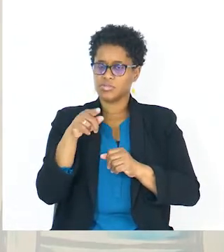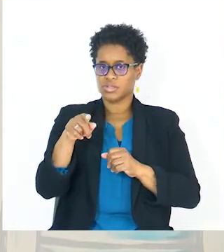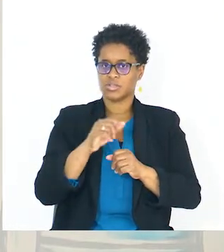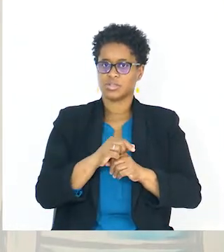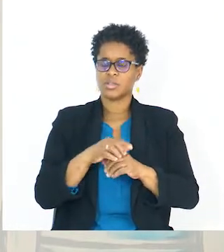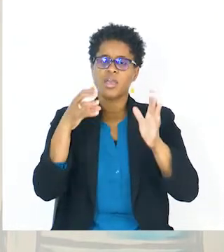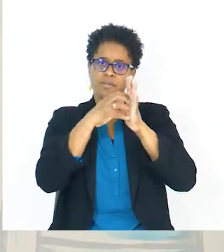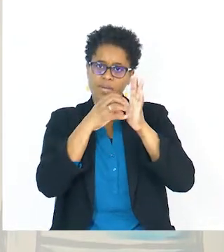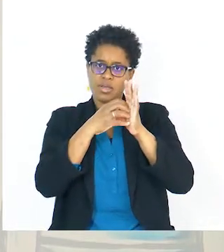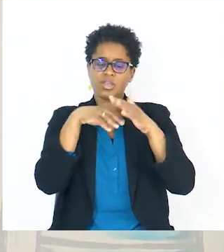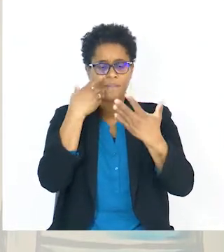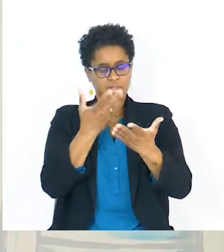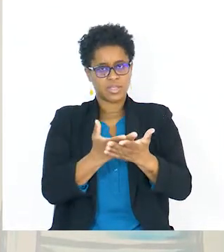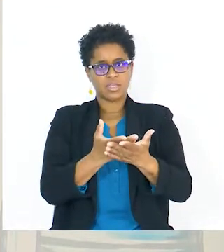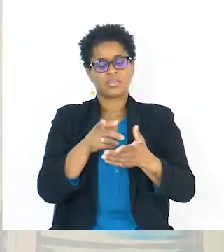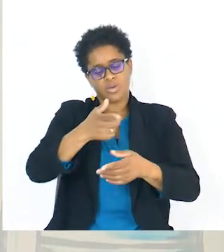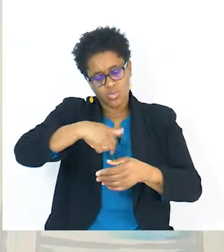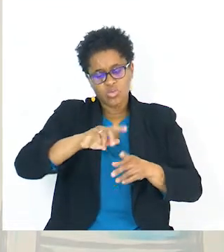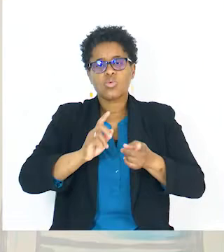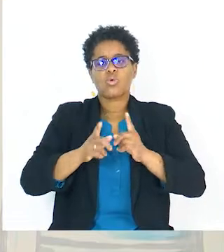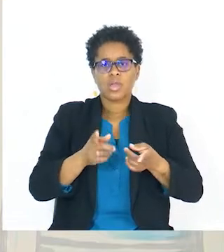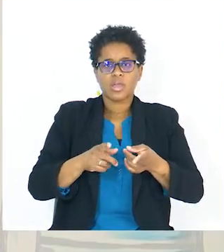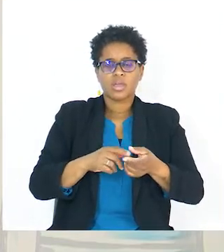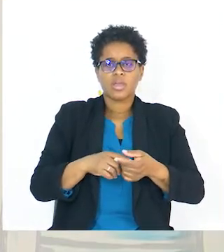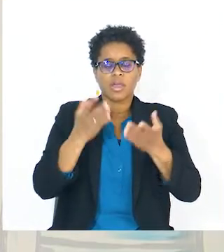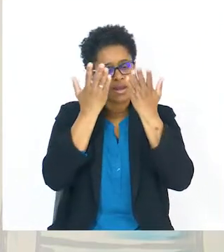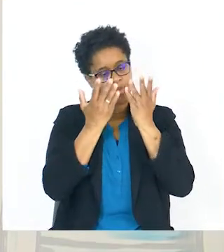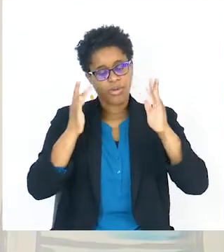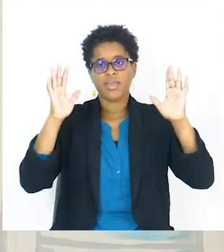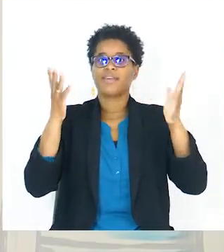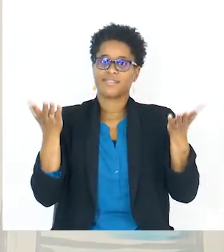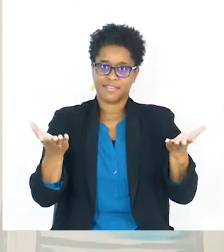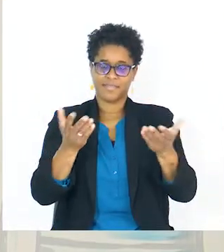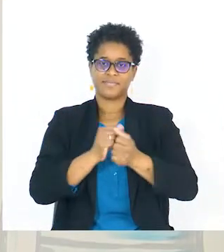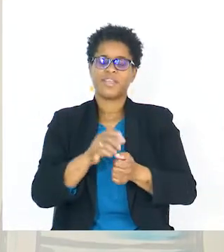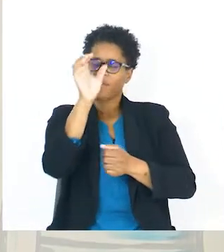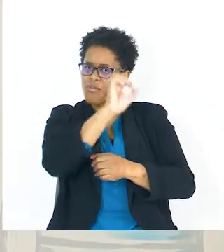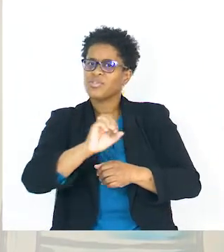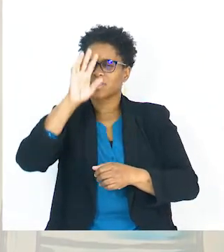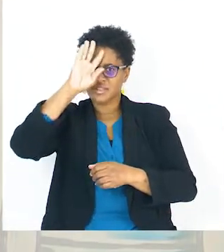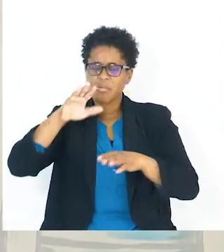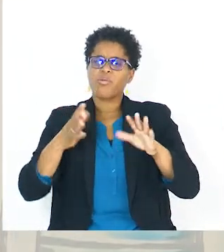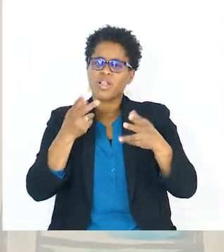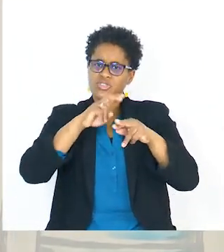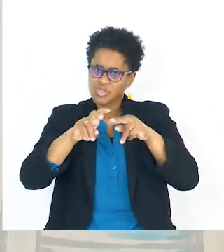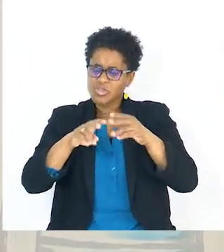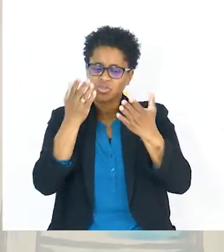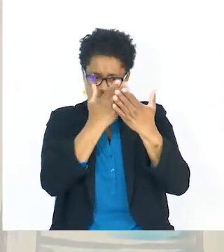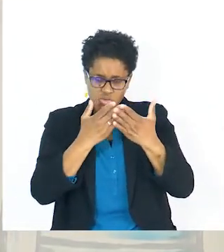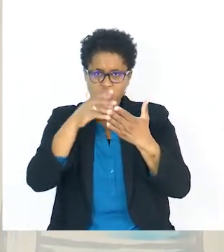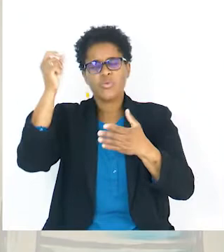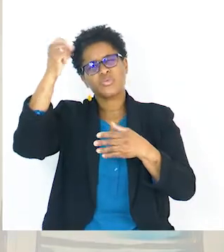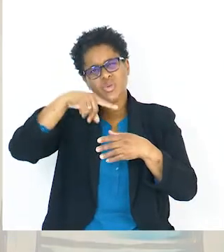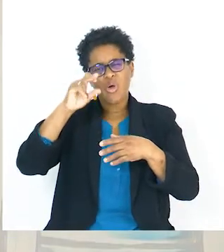Temos aqui a imagem que apresenta-nos o quê? A natureza, não é? Vocês sabem qual é a disciplina que estudamos: